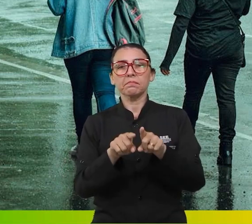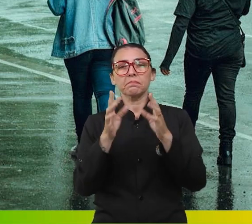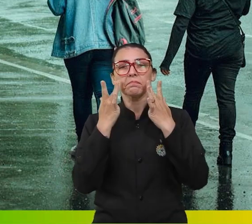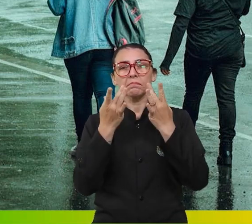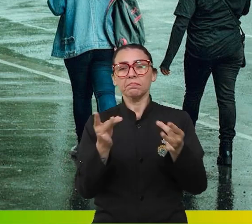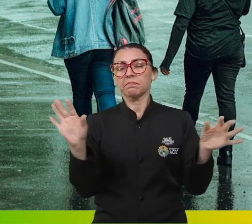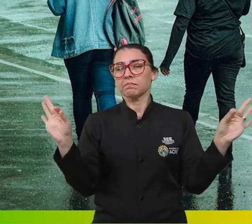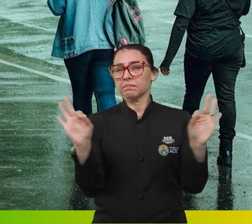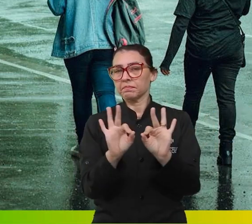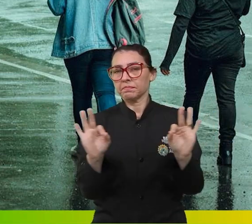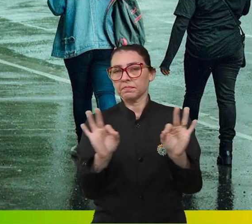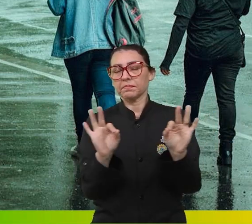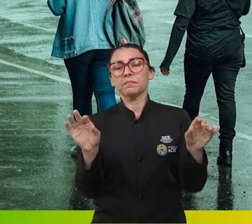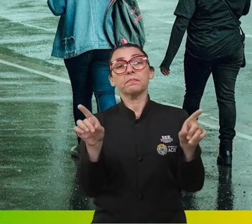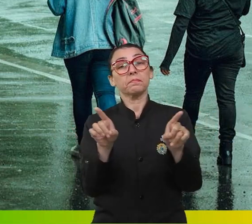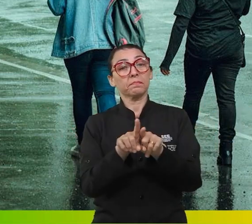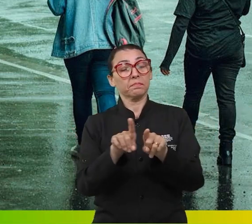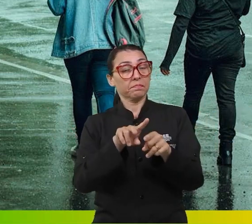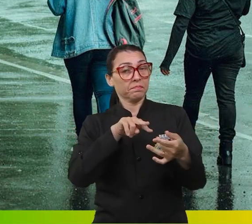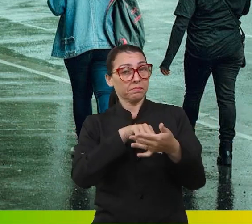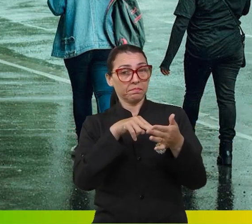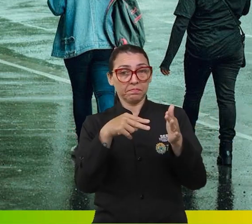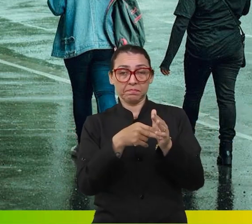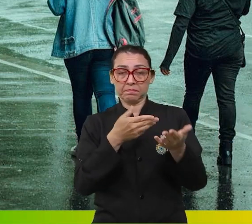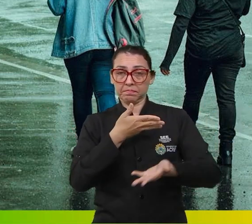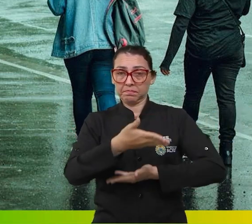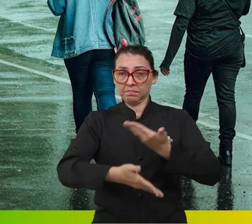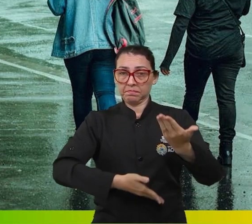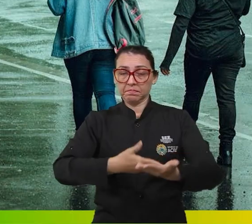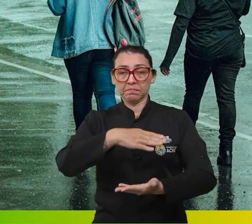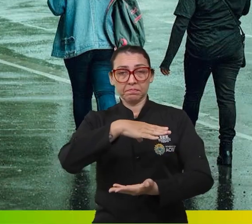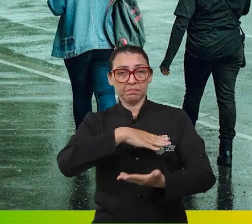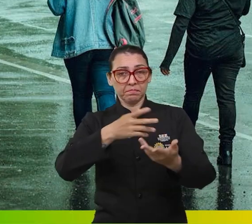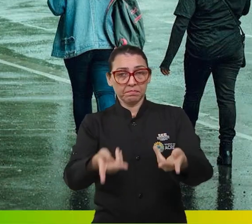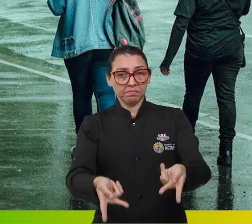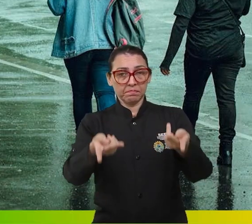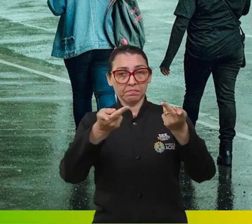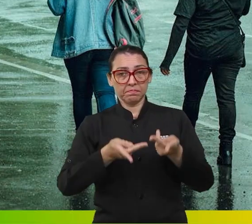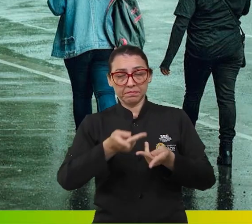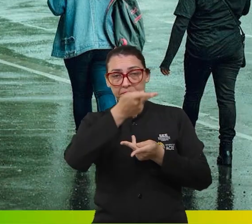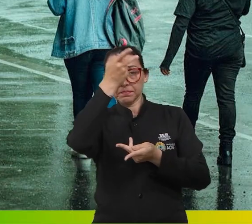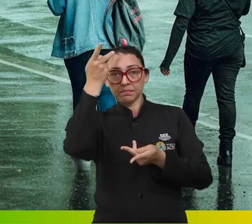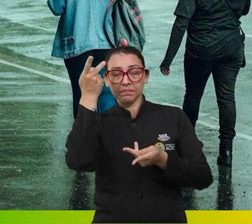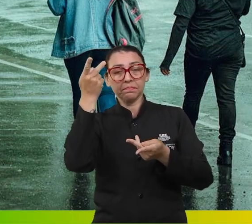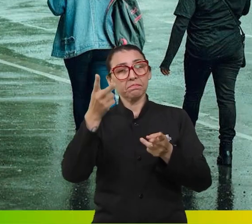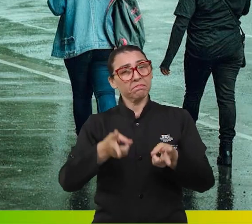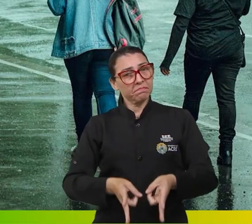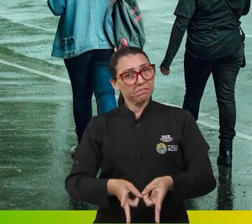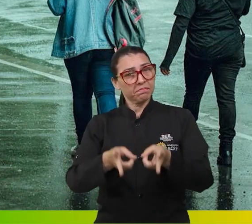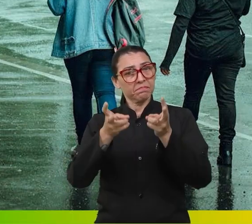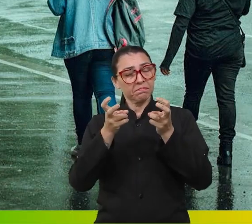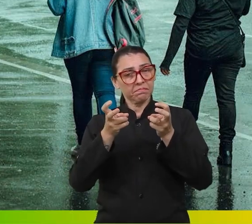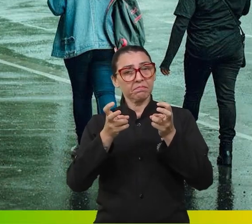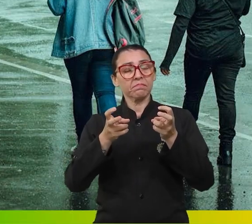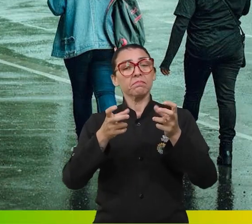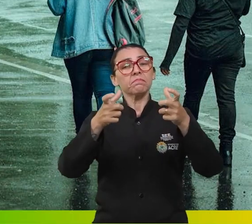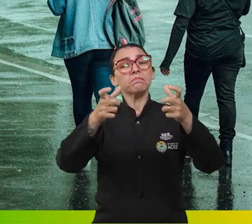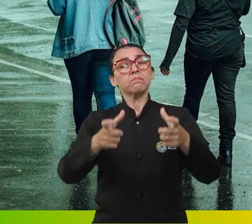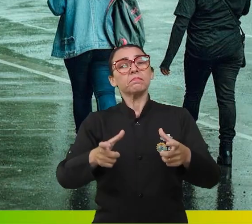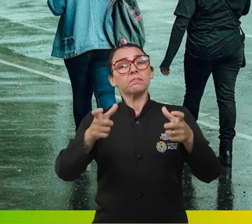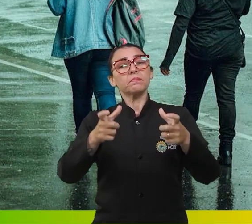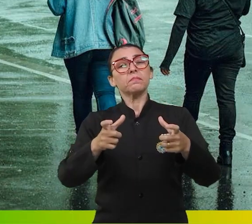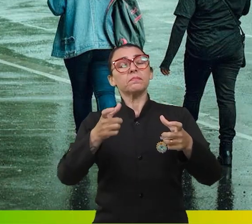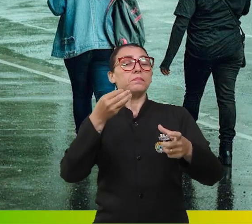muita atenção. Nesse sentido, a intervenção urbana convida as pessoas a perceberem o cenário por meio